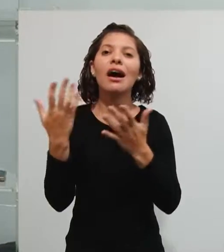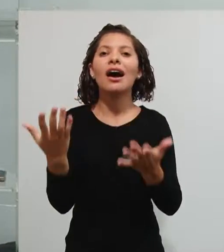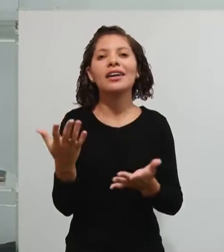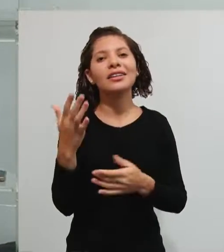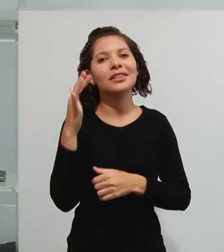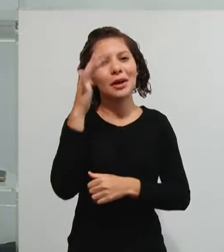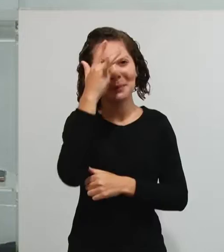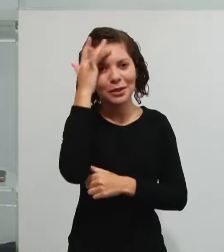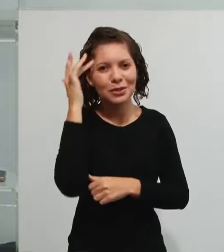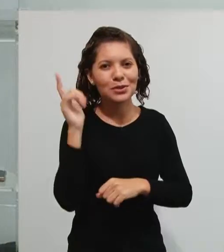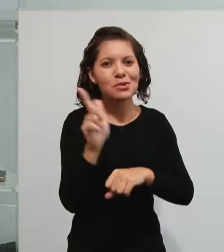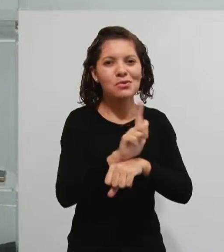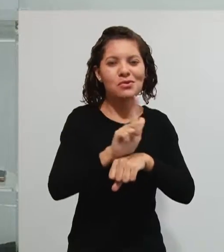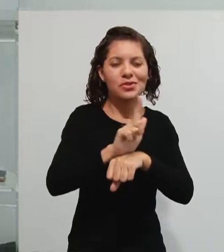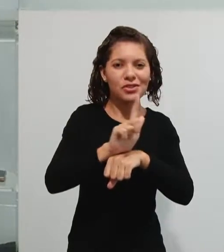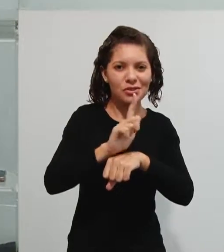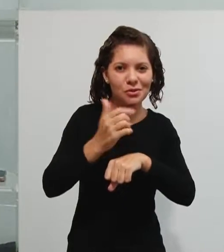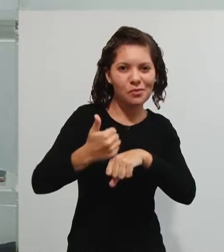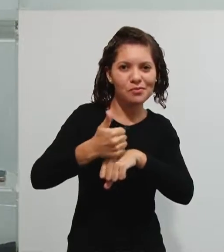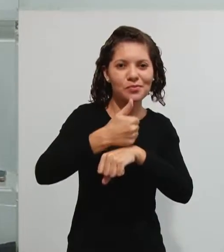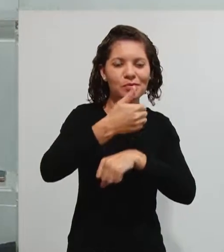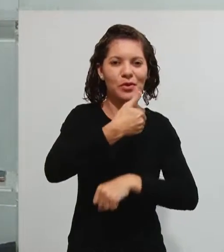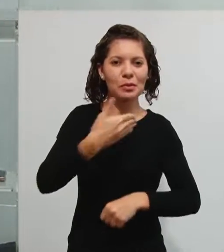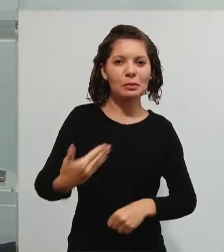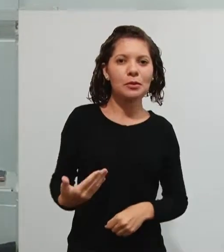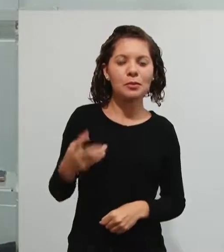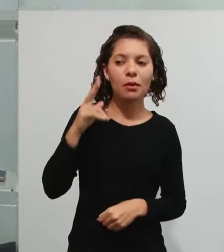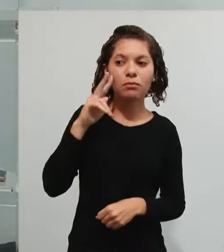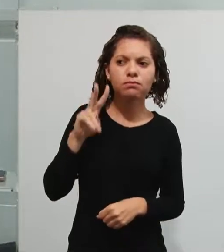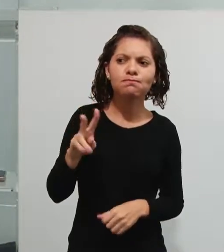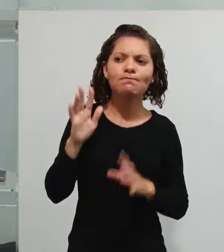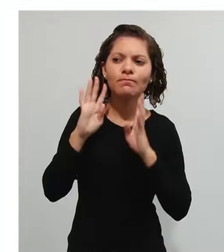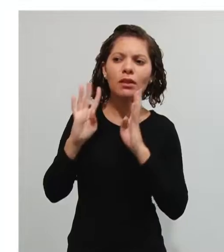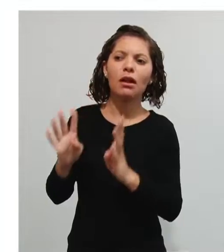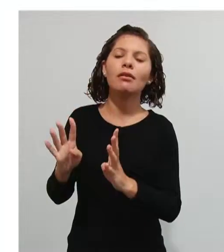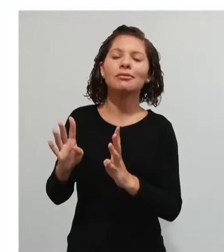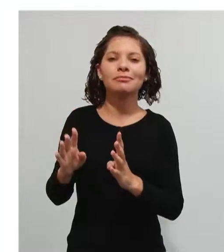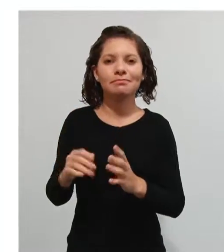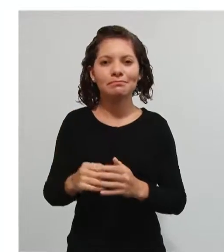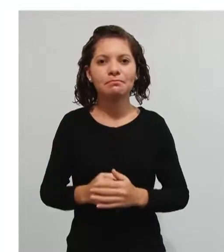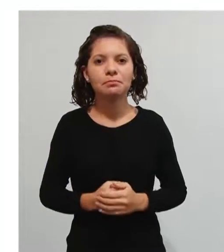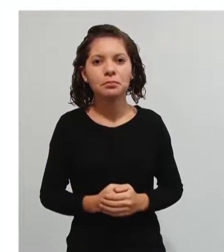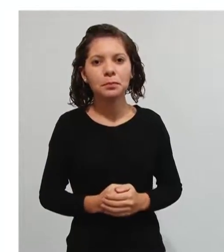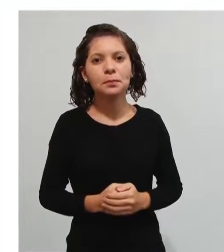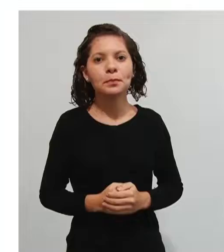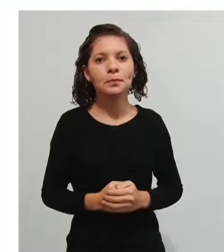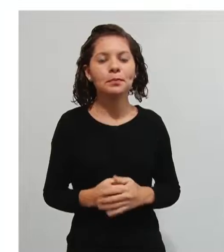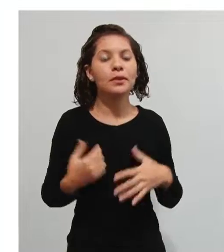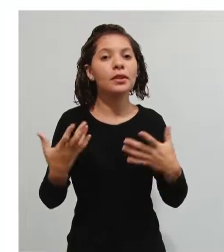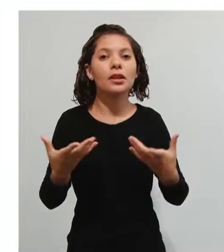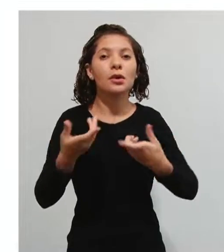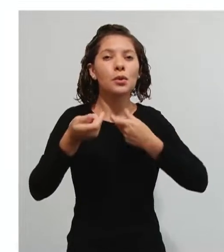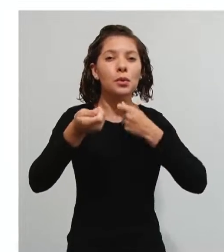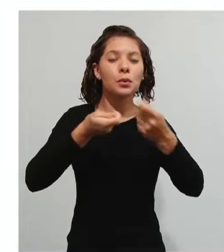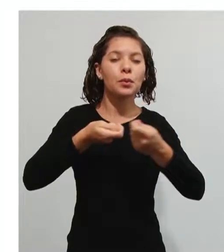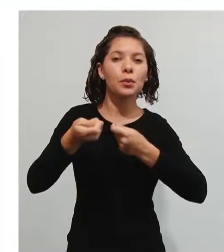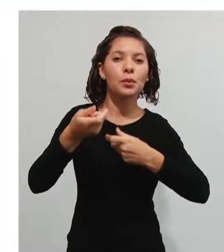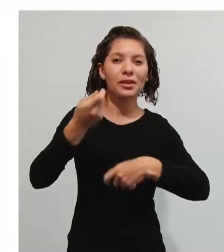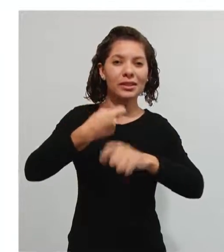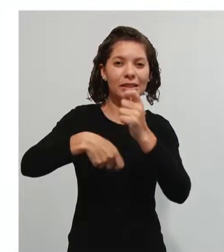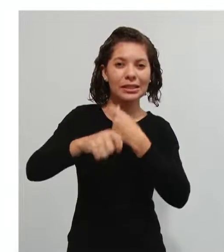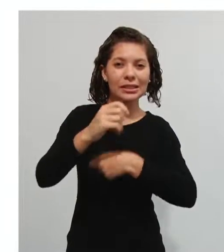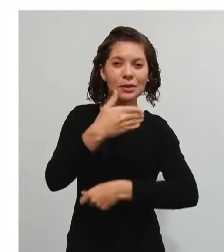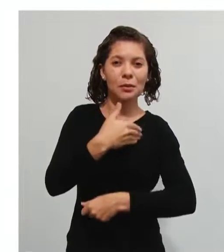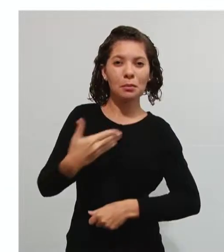da necessidade de tratamento desse desvio. Posto isso, senhores, o controle na administração pública tem